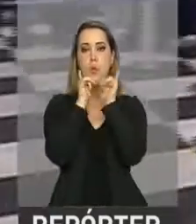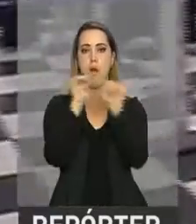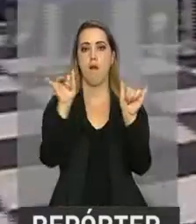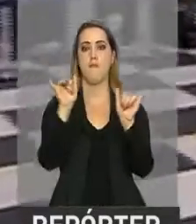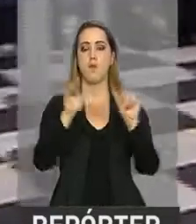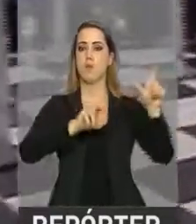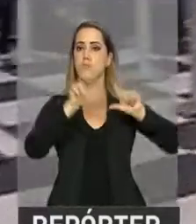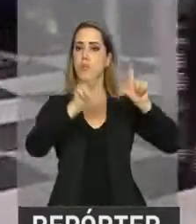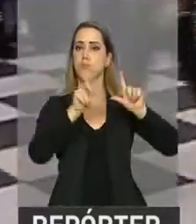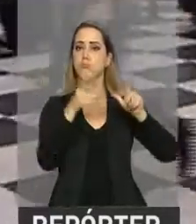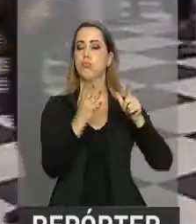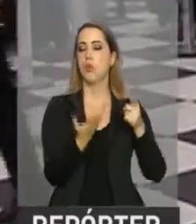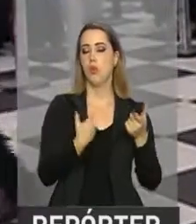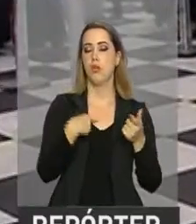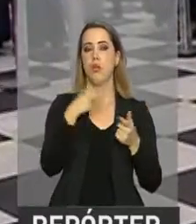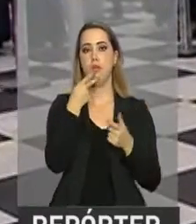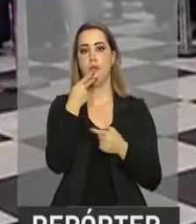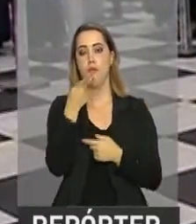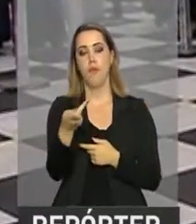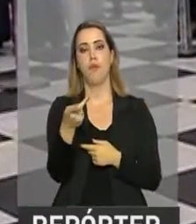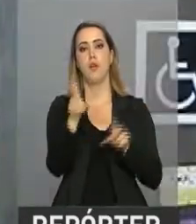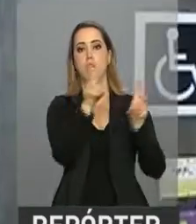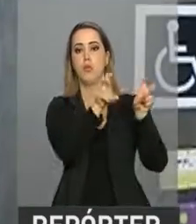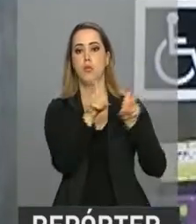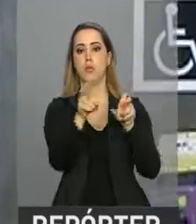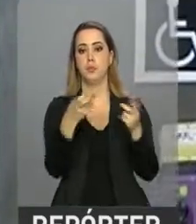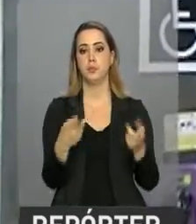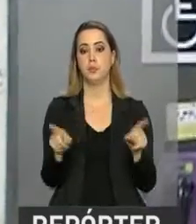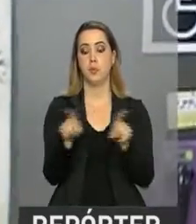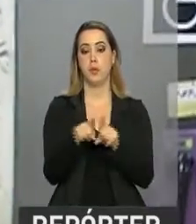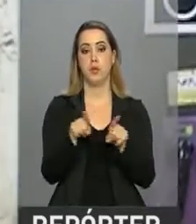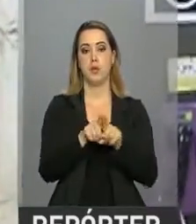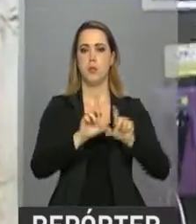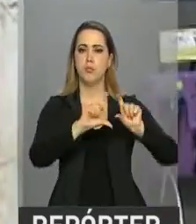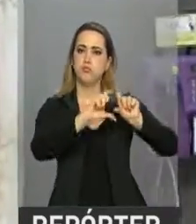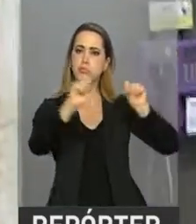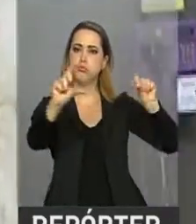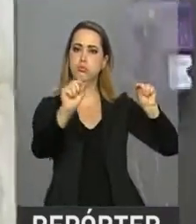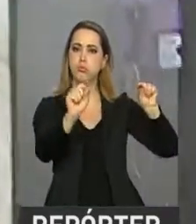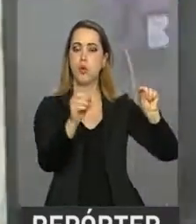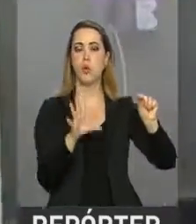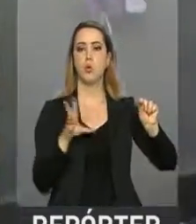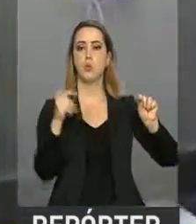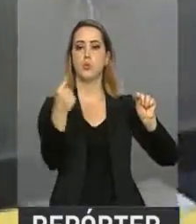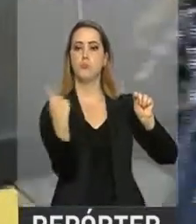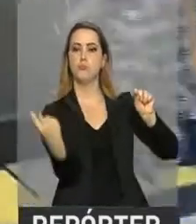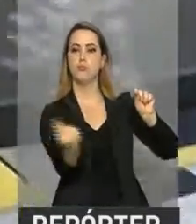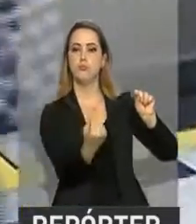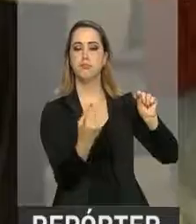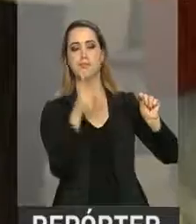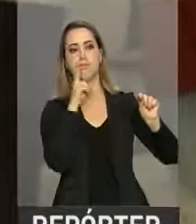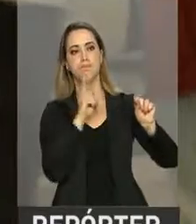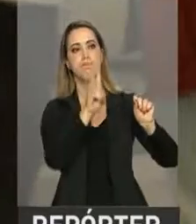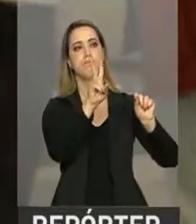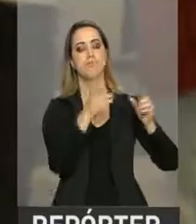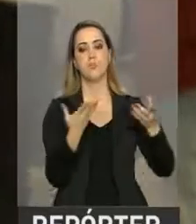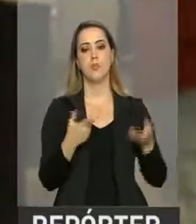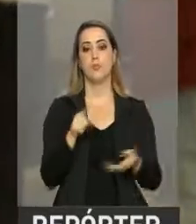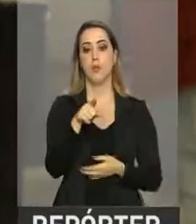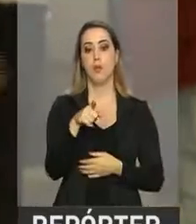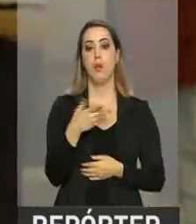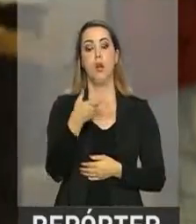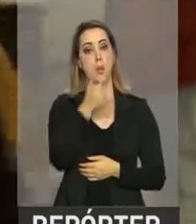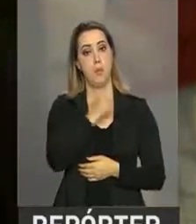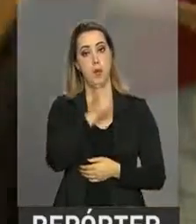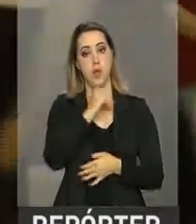empresas falam sobre o tema com os passageiros. Também tem cartazes espalhados pelo aeroporto. Tereza